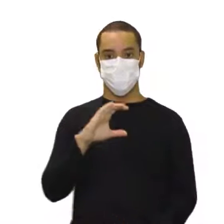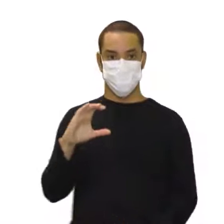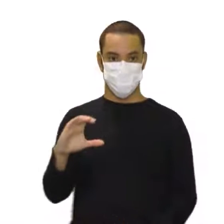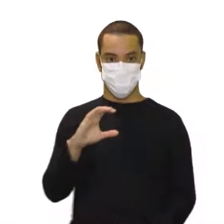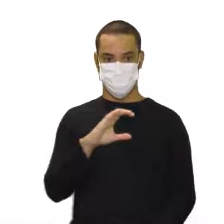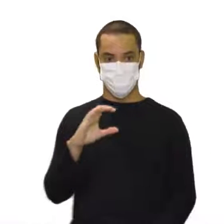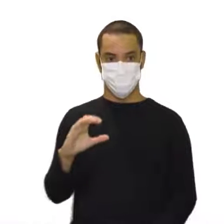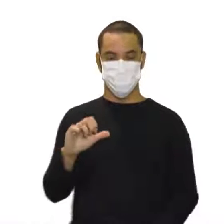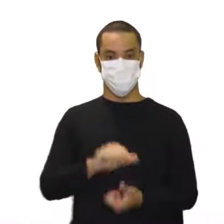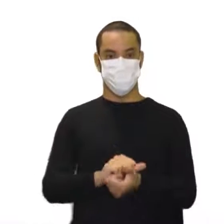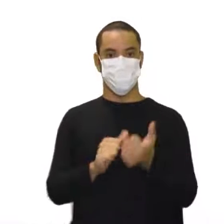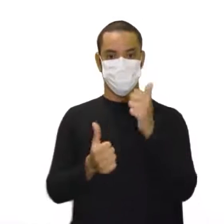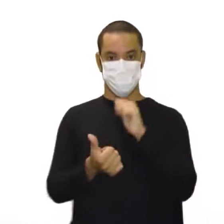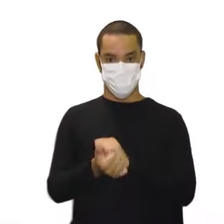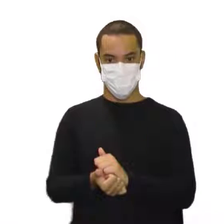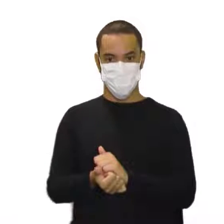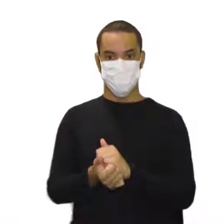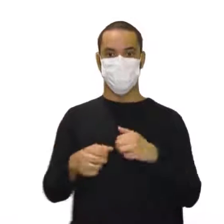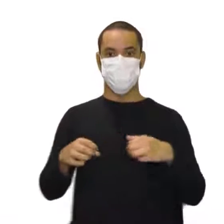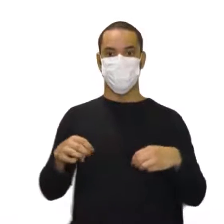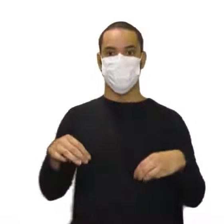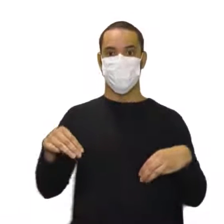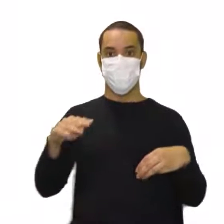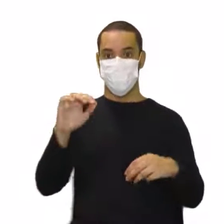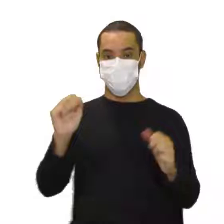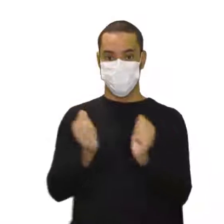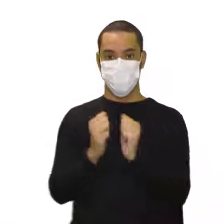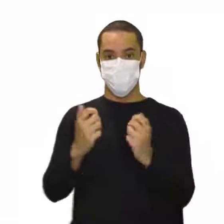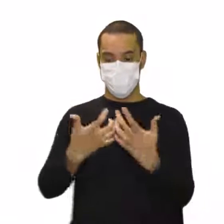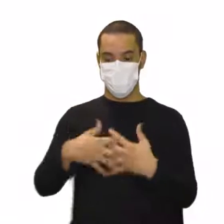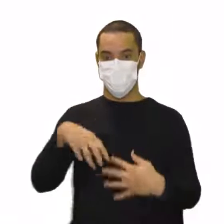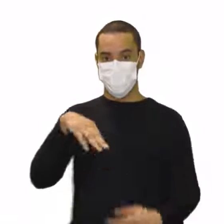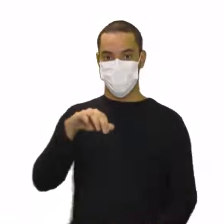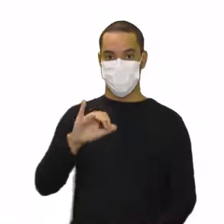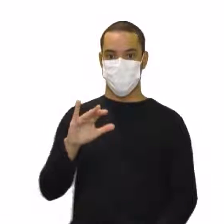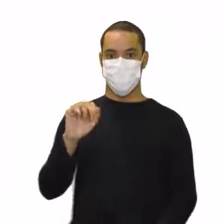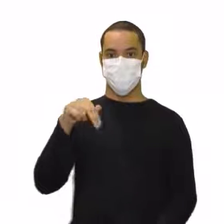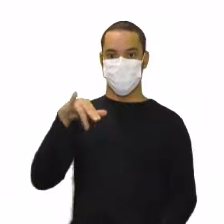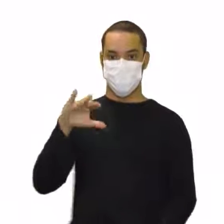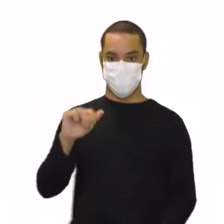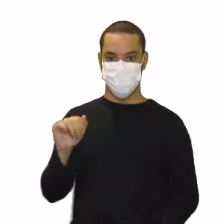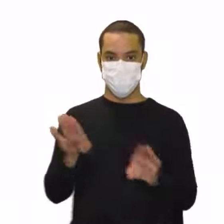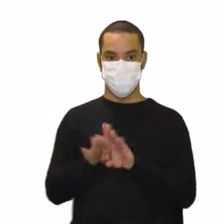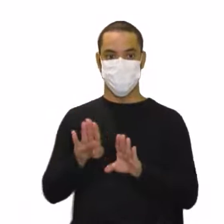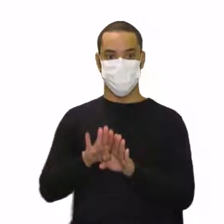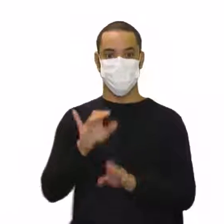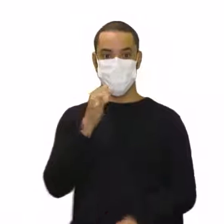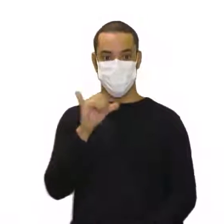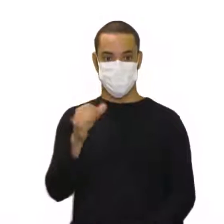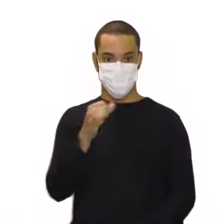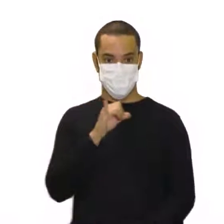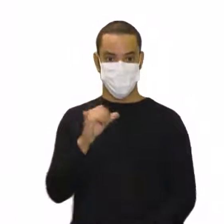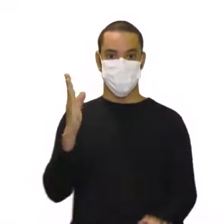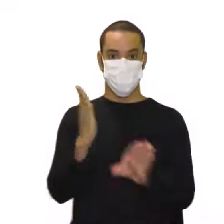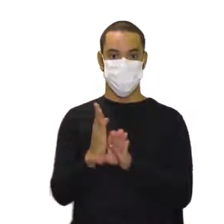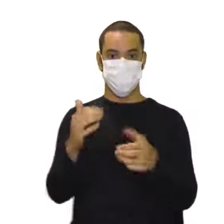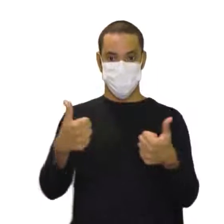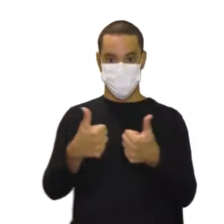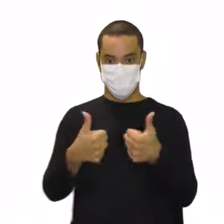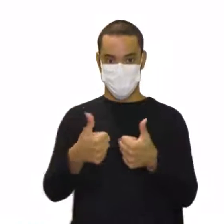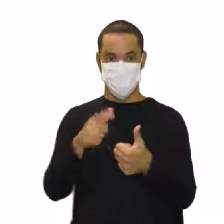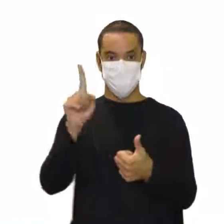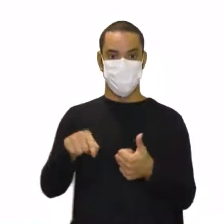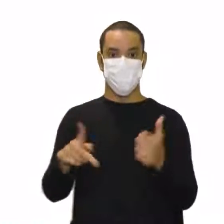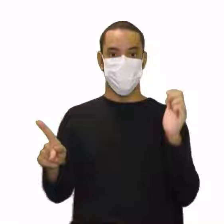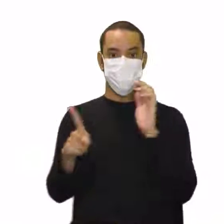convertendo energia mecânica, como eu falei, né, em elétrica, através de indução eletromagnética. É constituído por